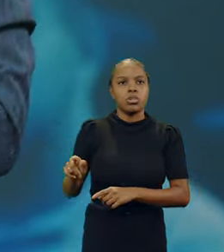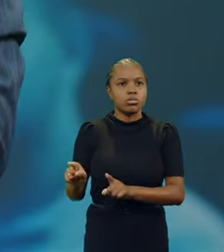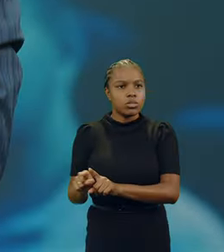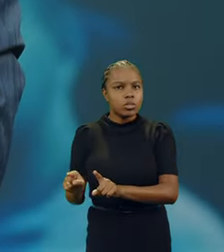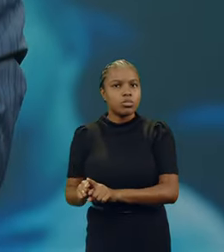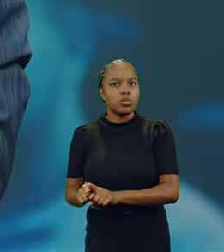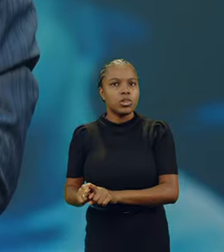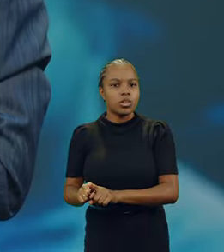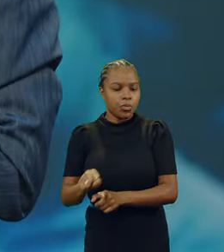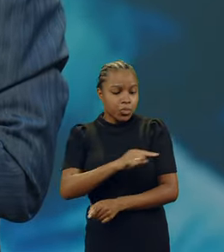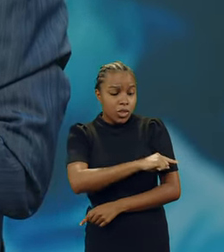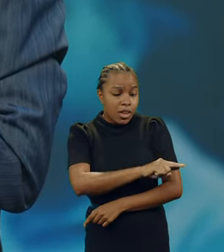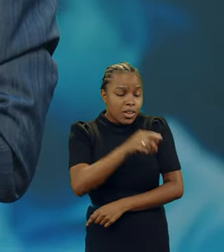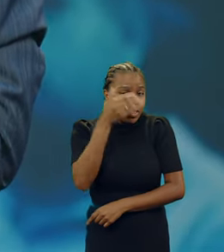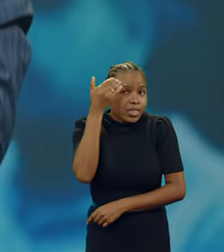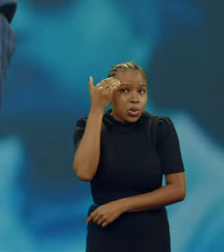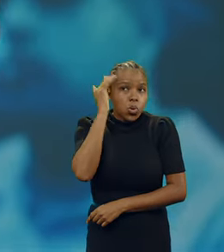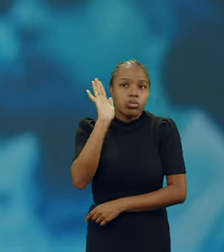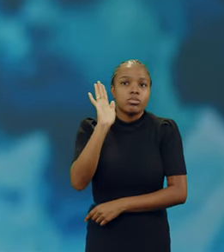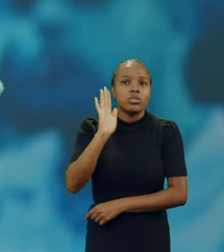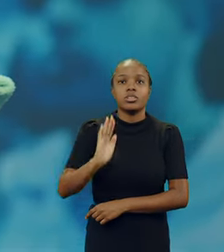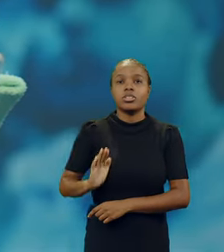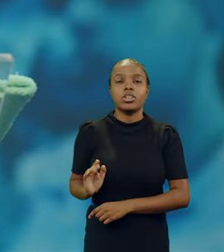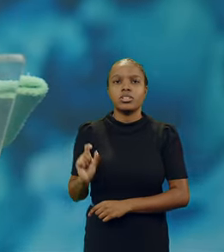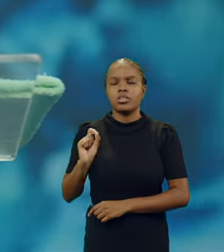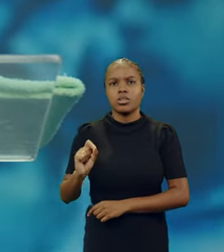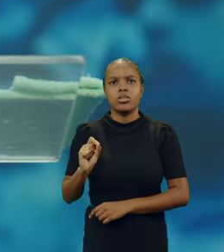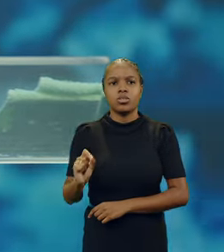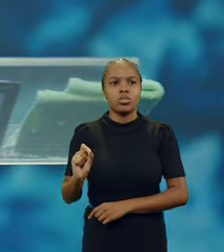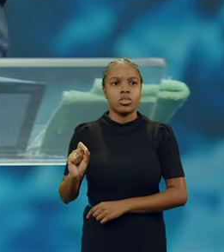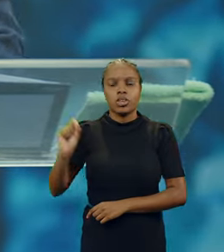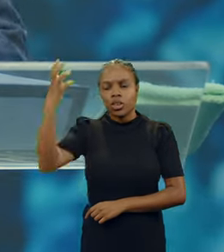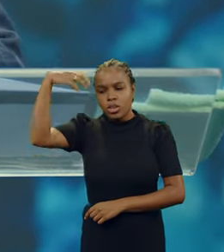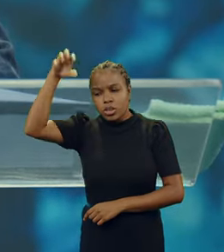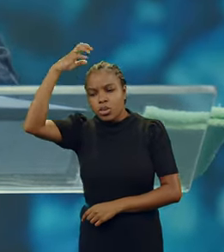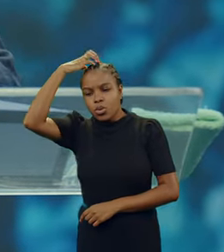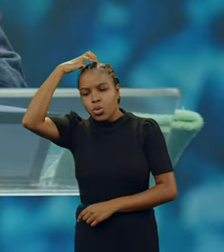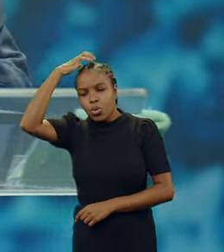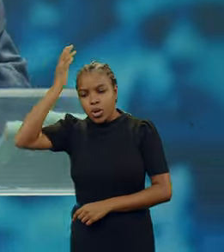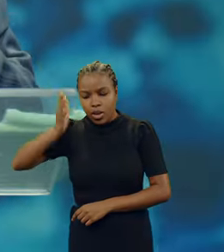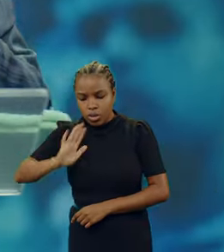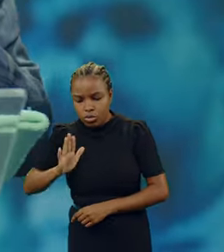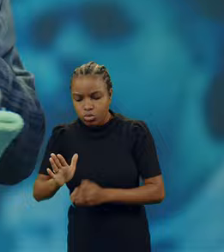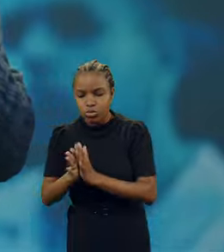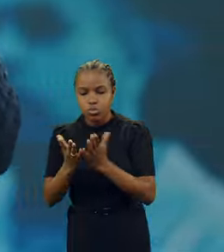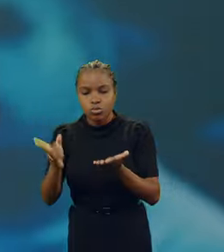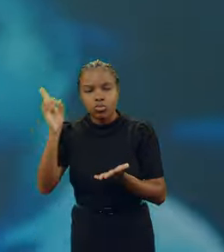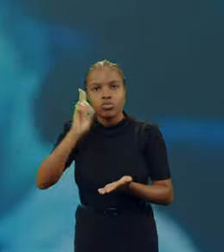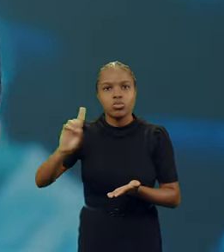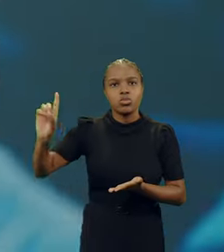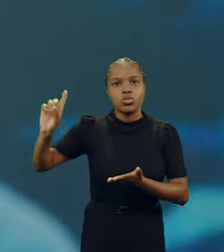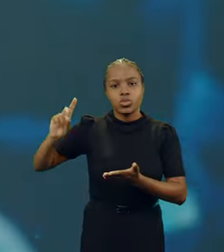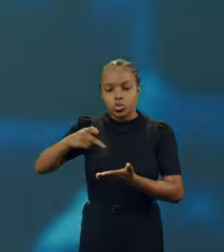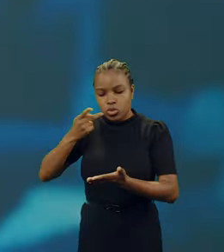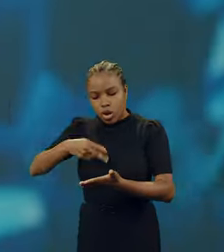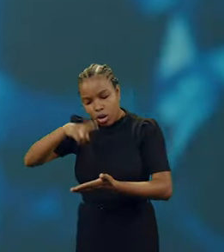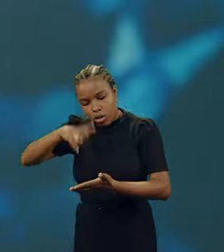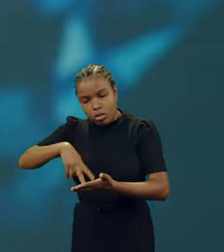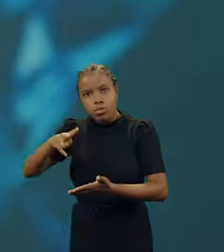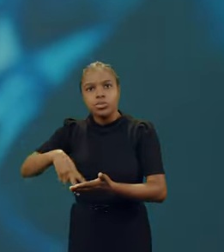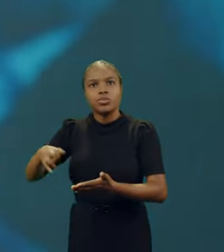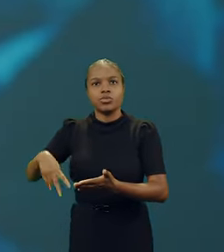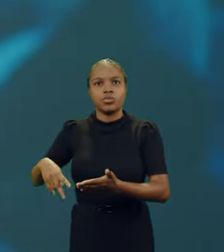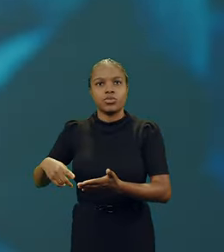Não entenderam que o rei prometido nas escrituras não veio cumprir a agenda de homem, mas veio cumprir o